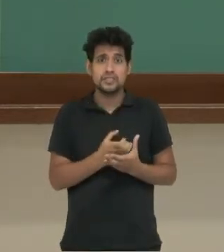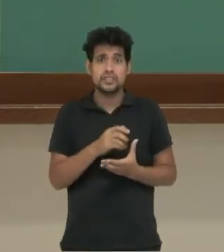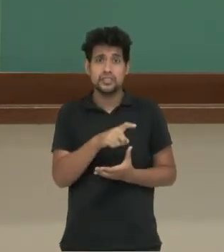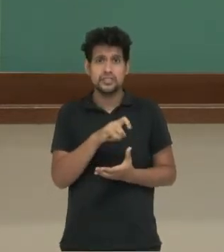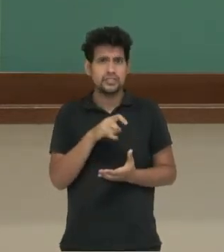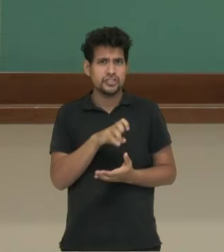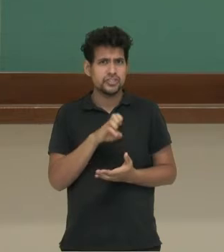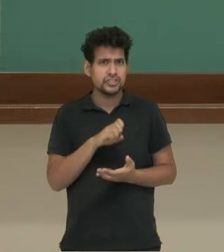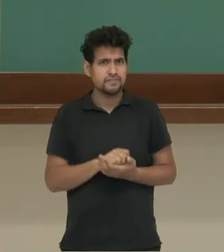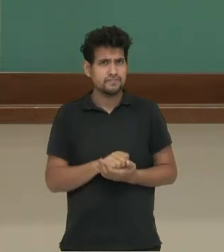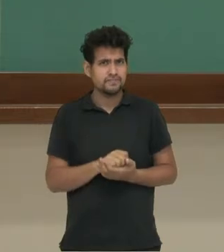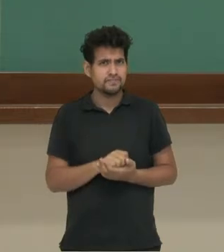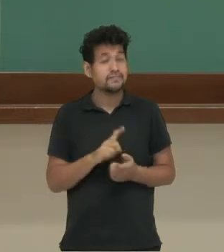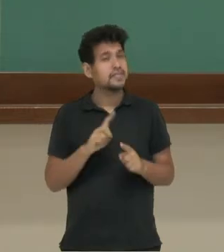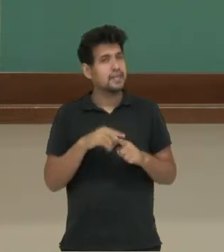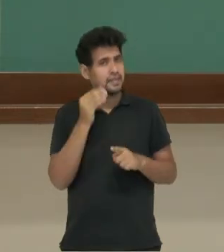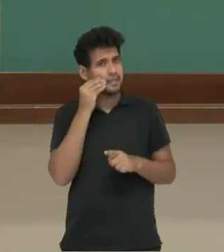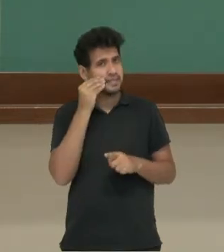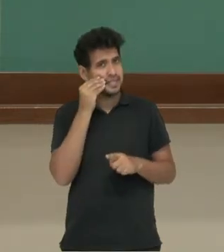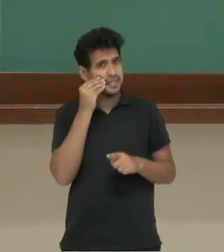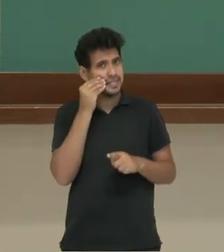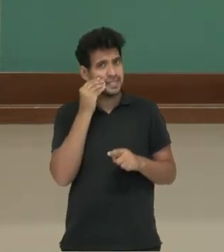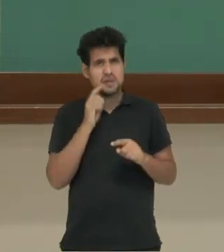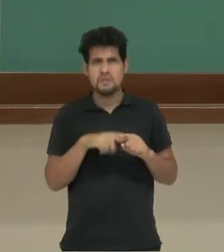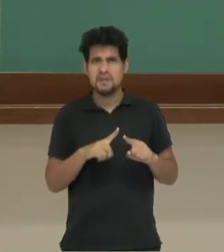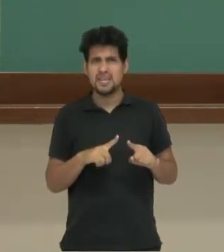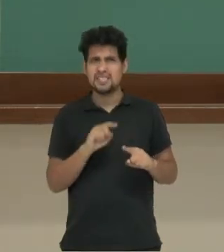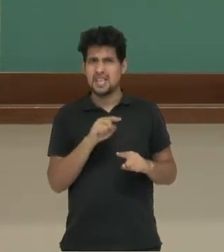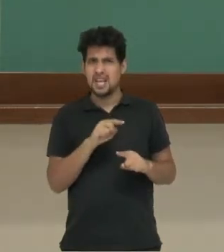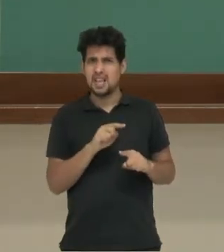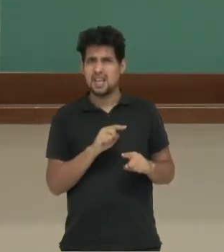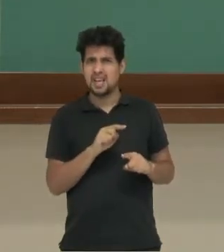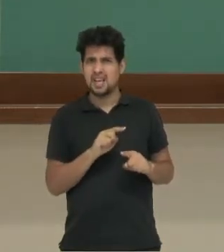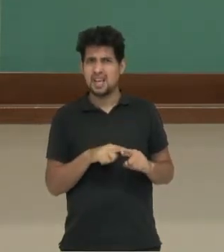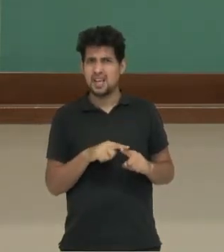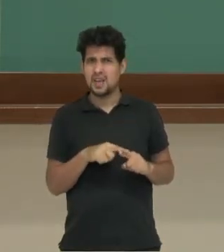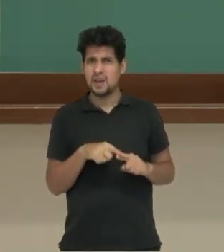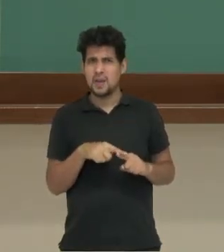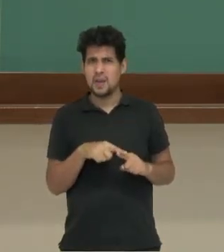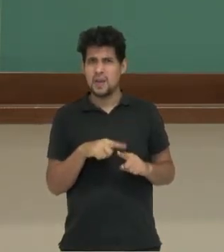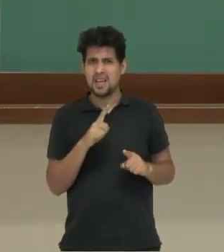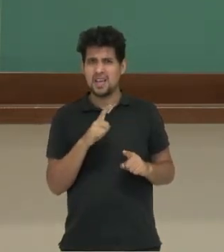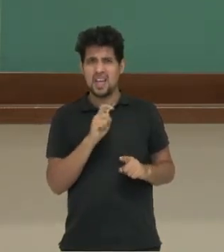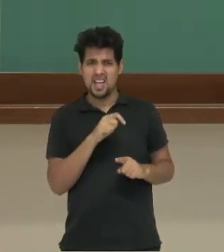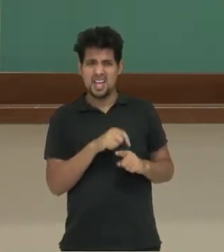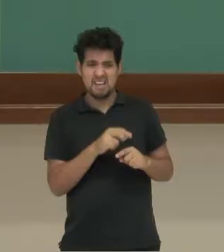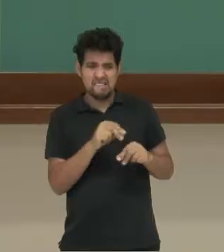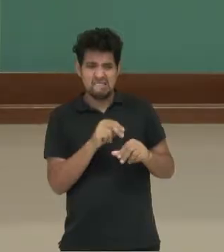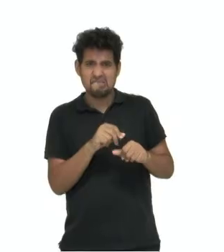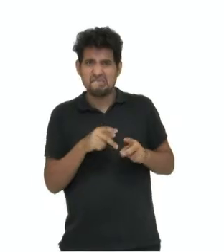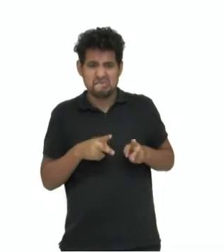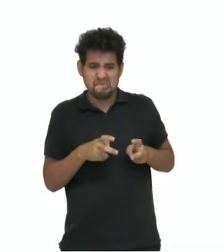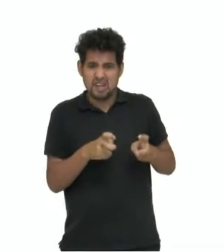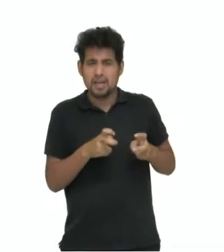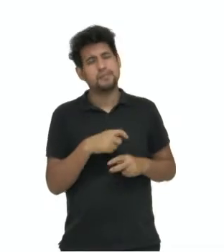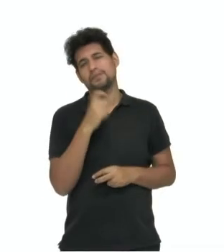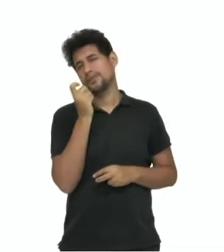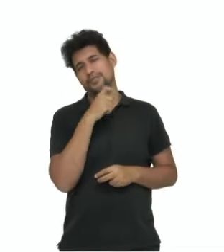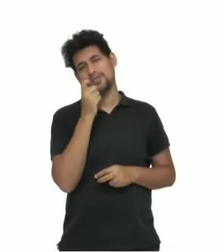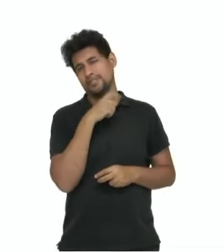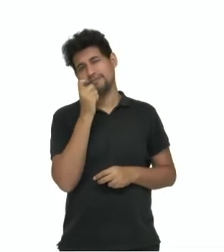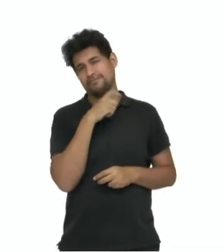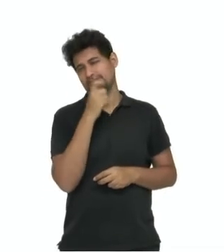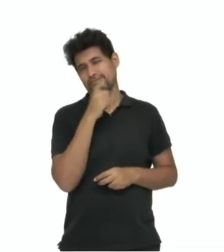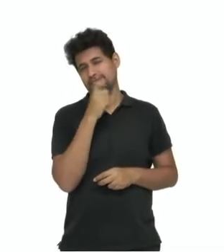perna. É uma defesa dele. Será que ela é venenosa mesmo? Mentira. Não é não, é um mito,